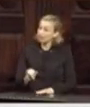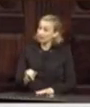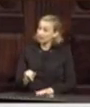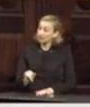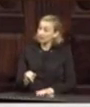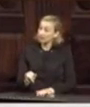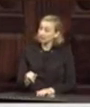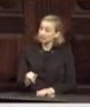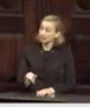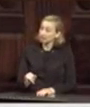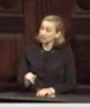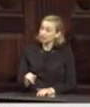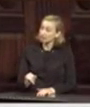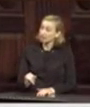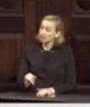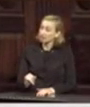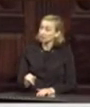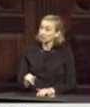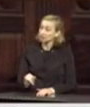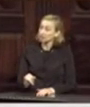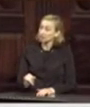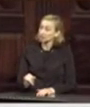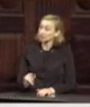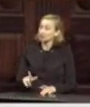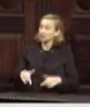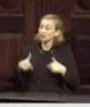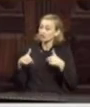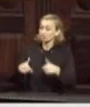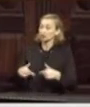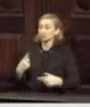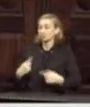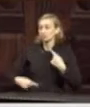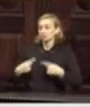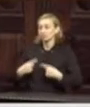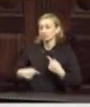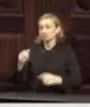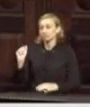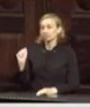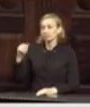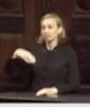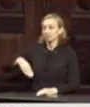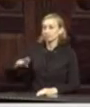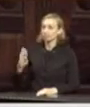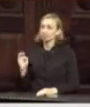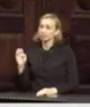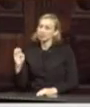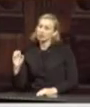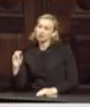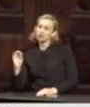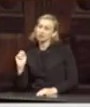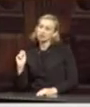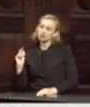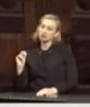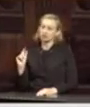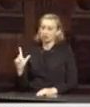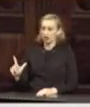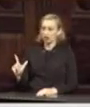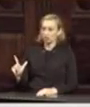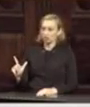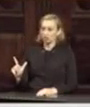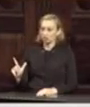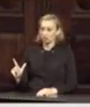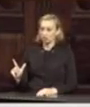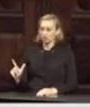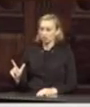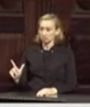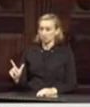mergulhar a política ambiental do Estado do Rio de Janeiro numa situação de